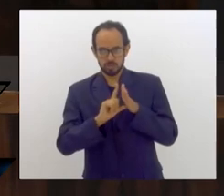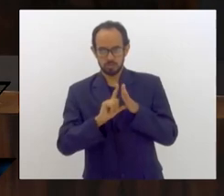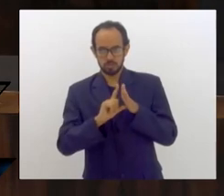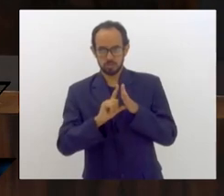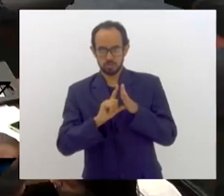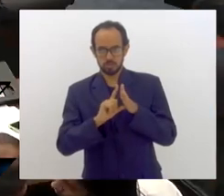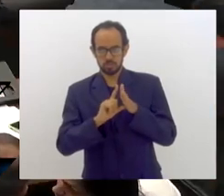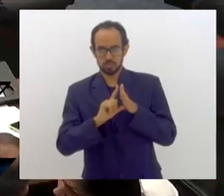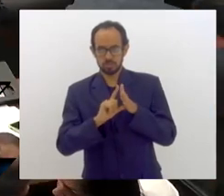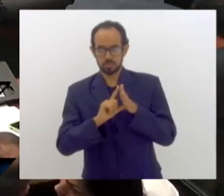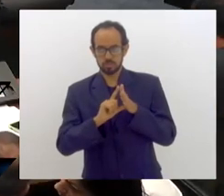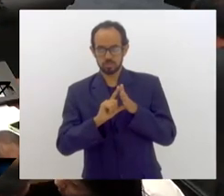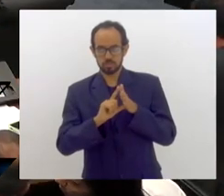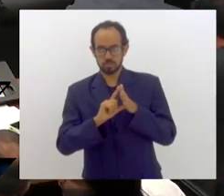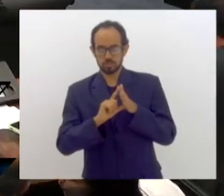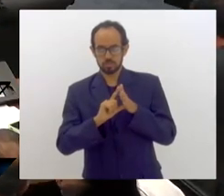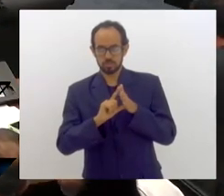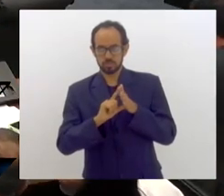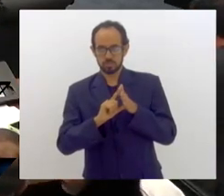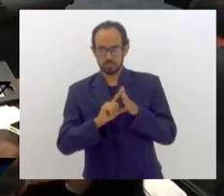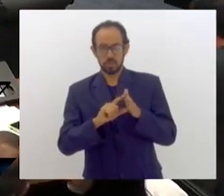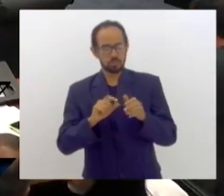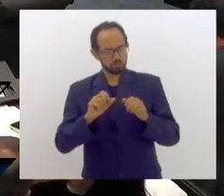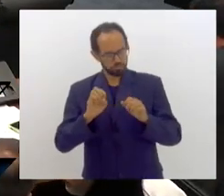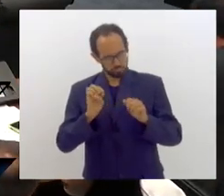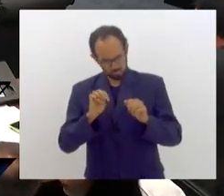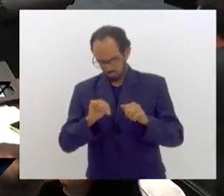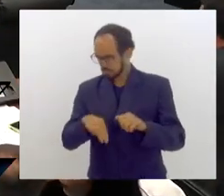Tá. Pode ser, deputada? Pois não, pode.